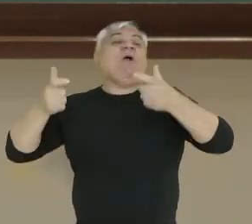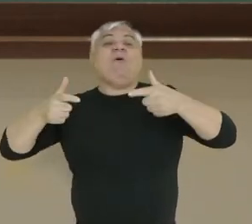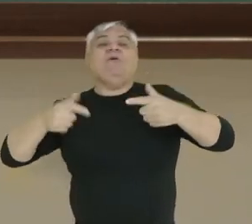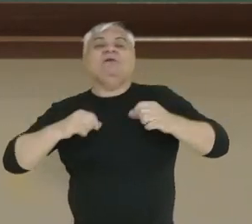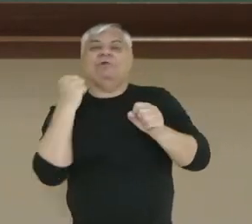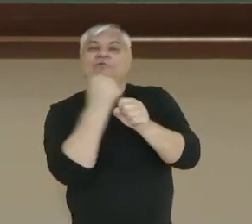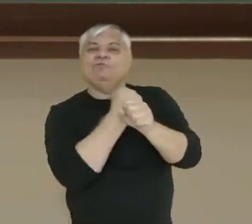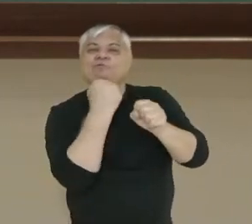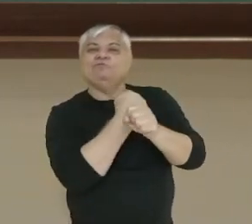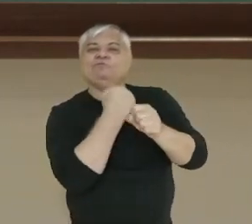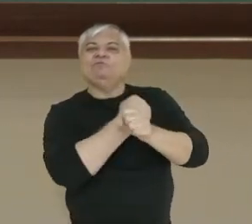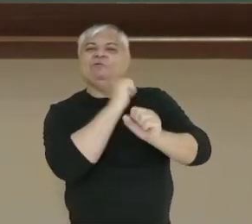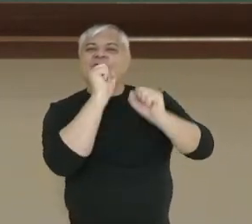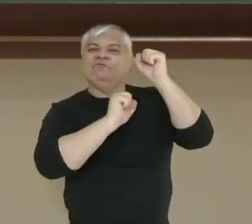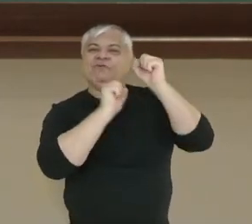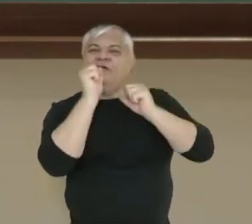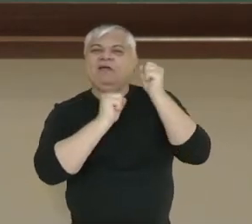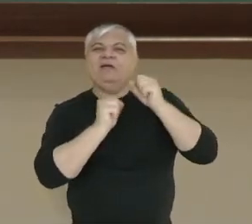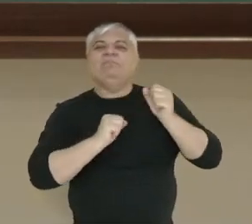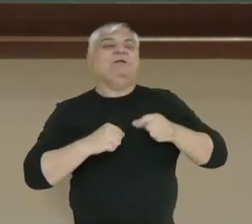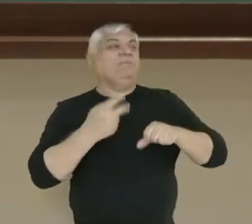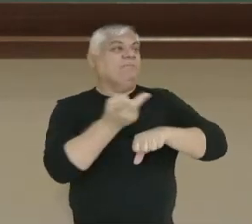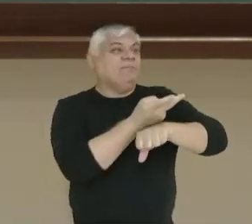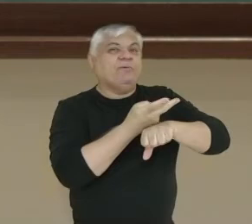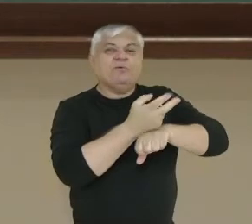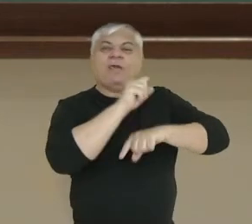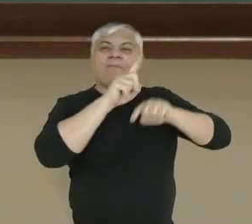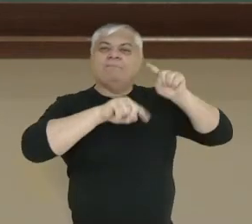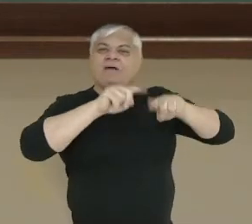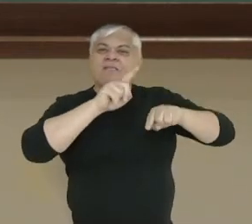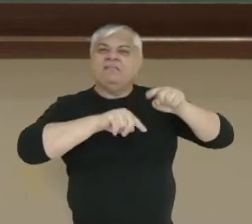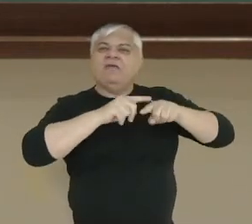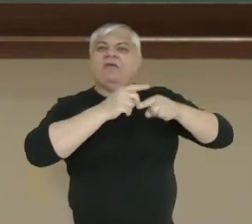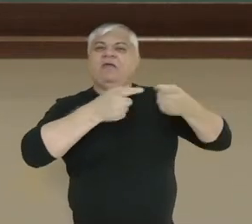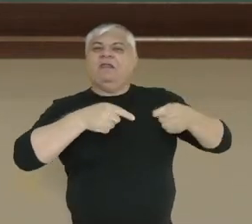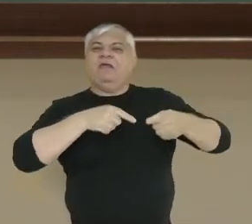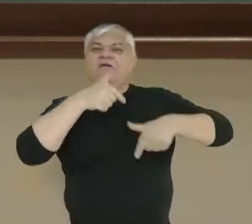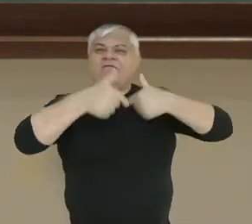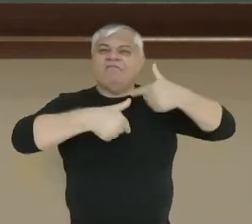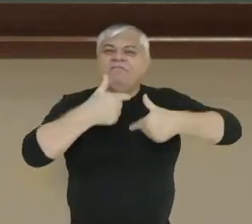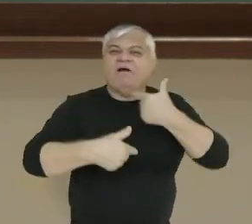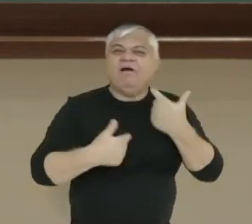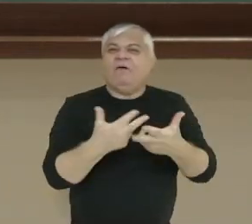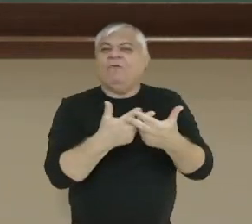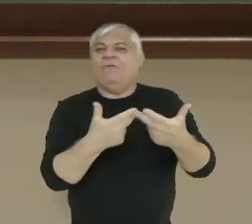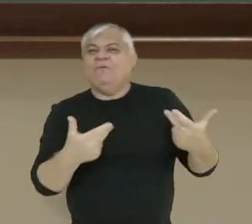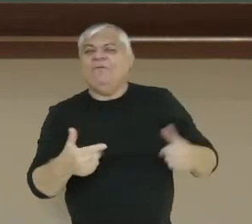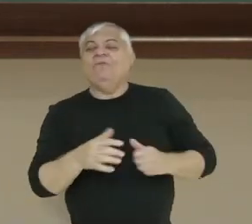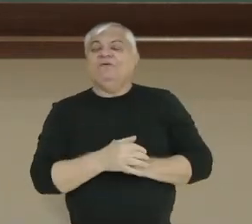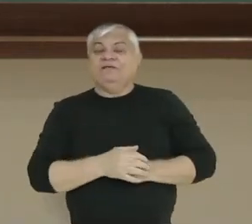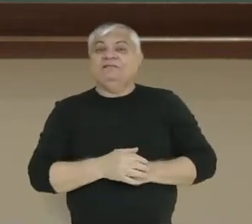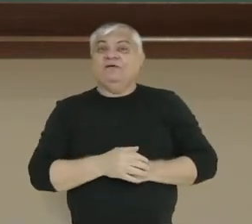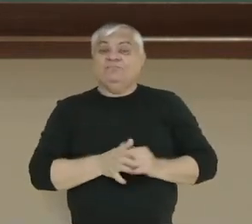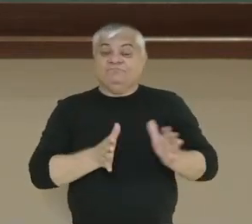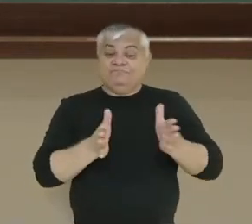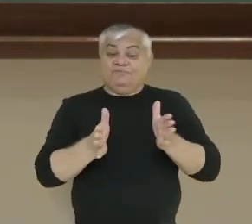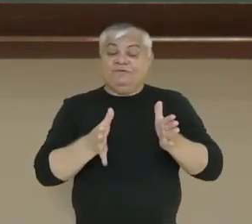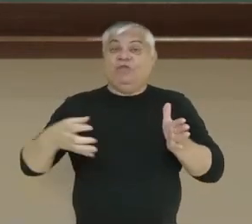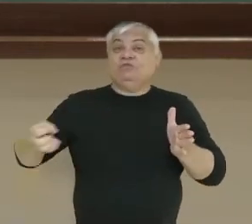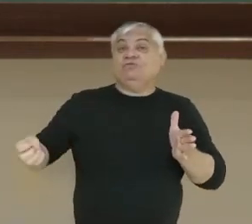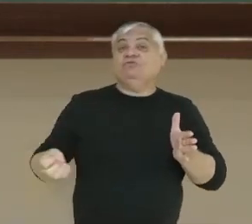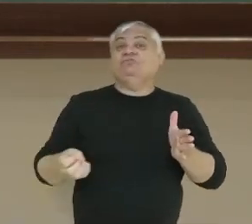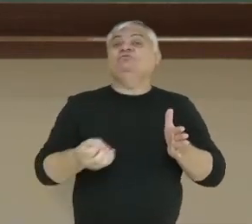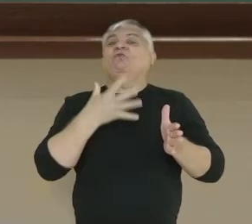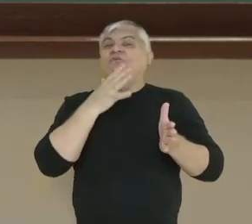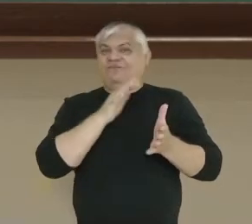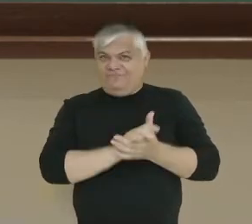vai se buscar mais matéria-prima, e isso tudo vai desencadear uma nova fase, um novo acontecimento de processo